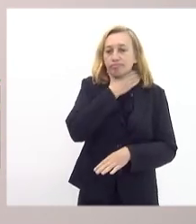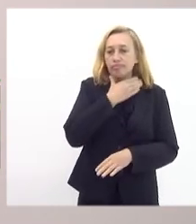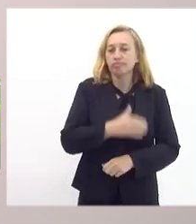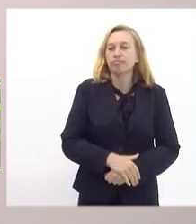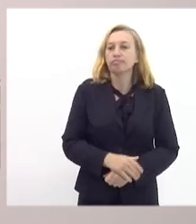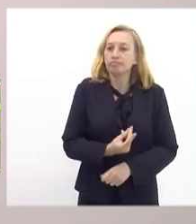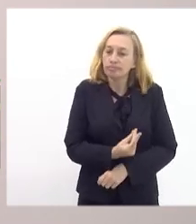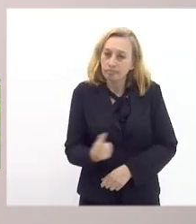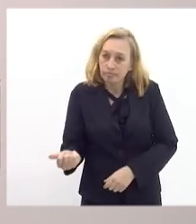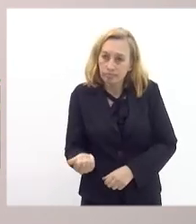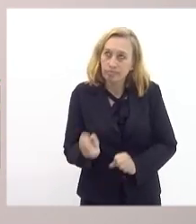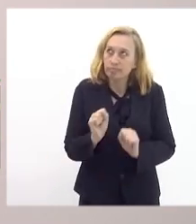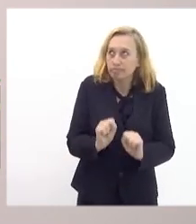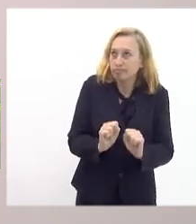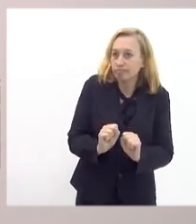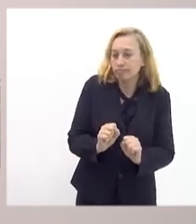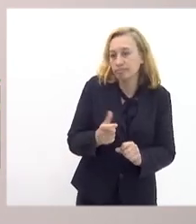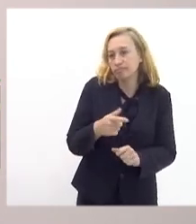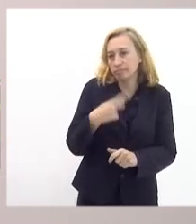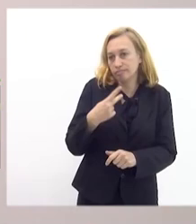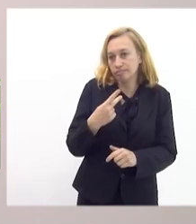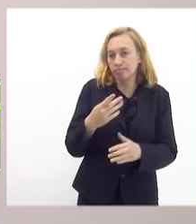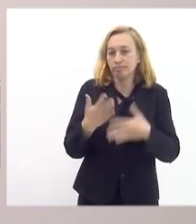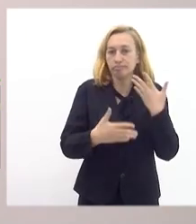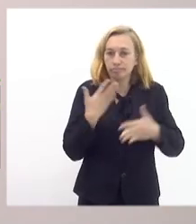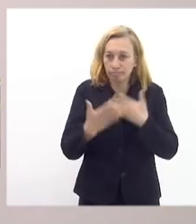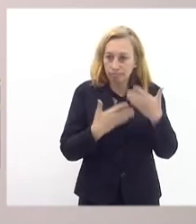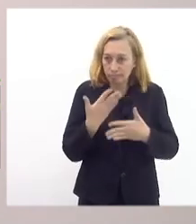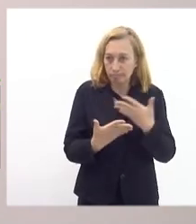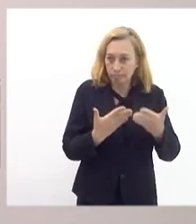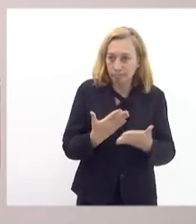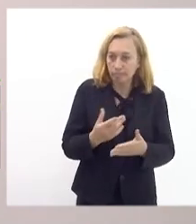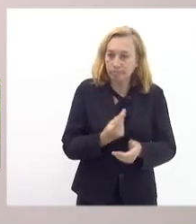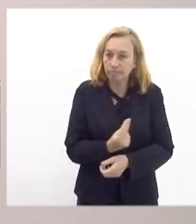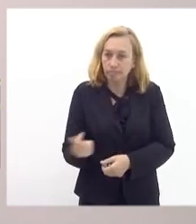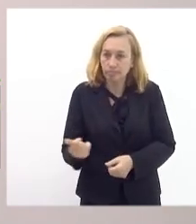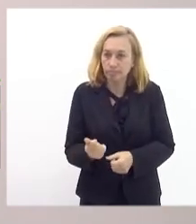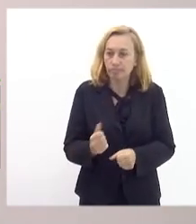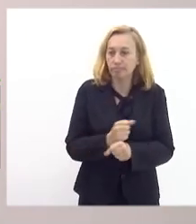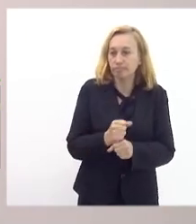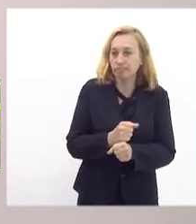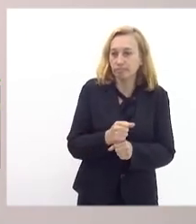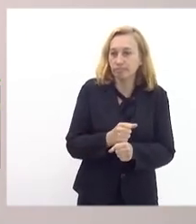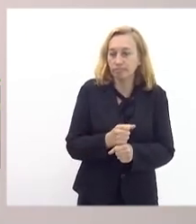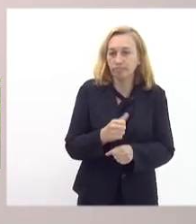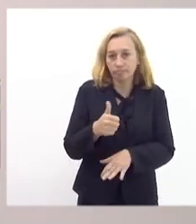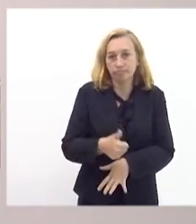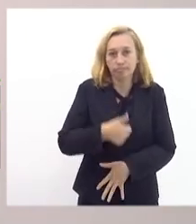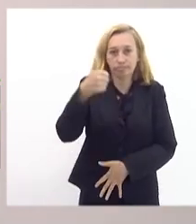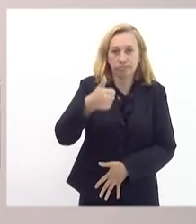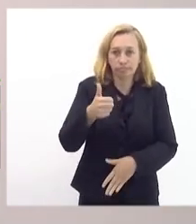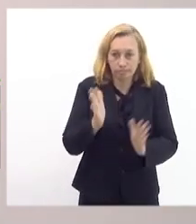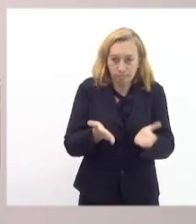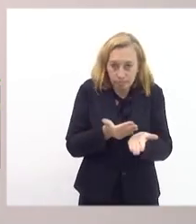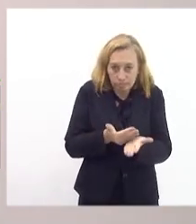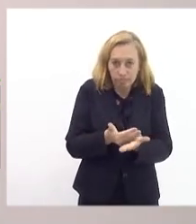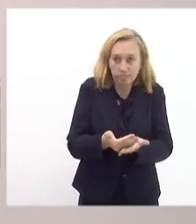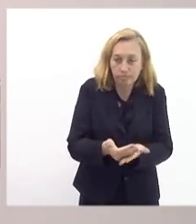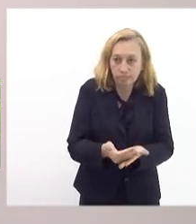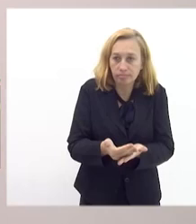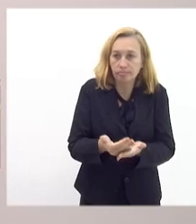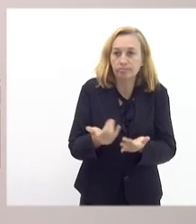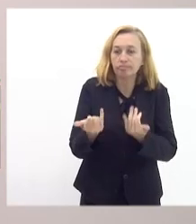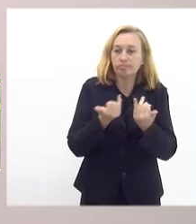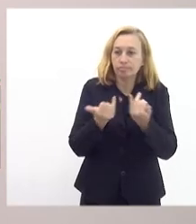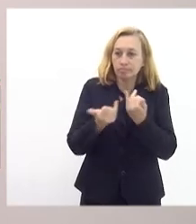saímos né podemos dizer com grande alegria que a gente saiu esse é um ano que a gente começa bem melhor tenho